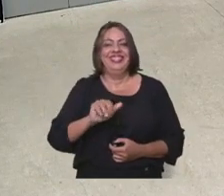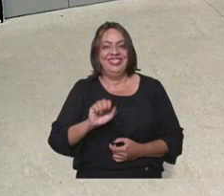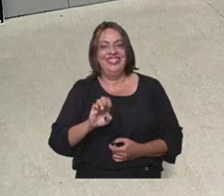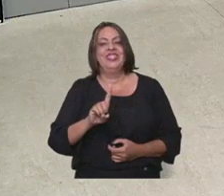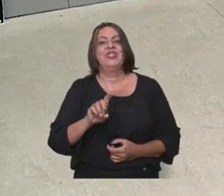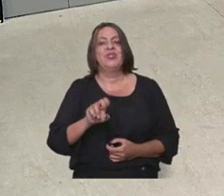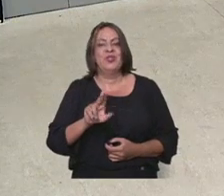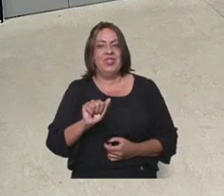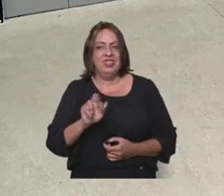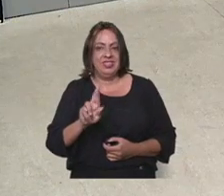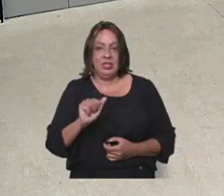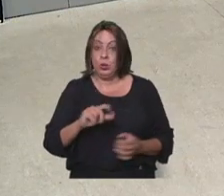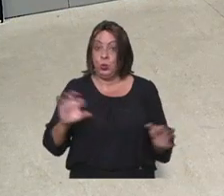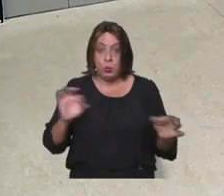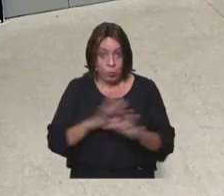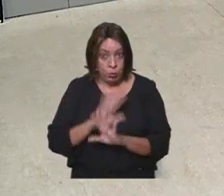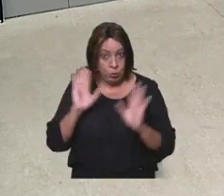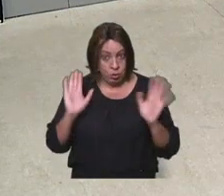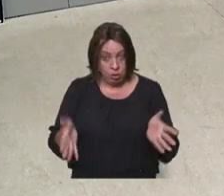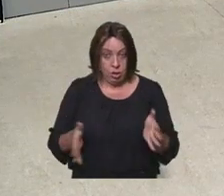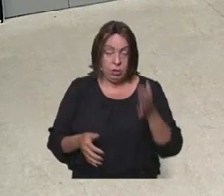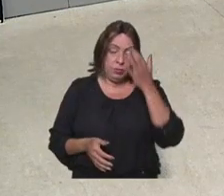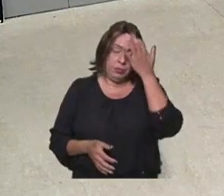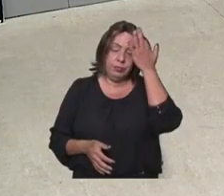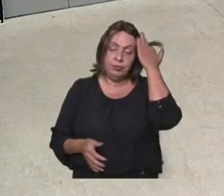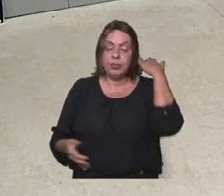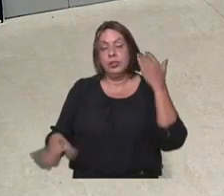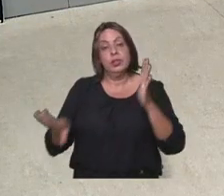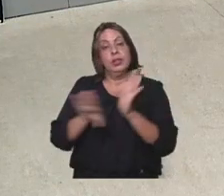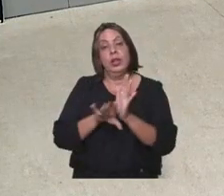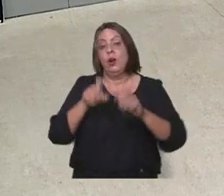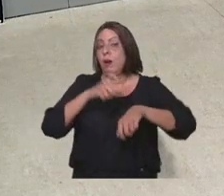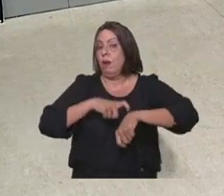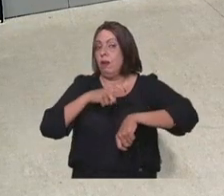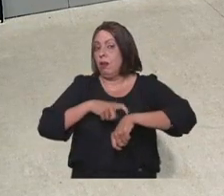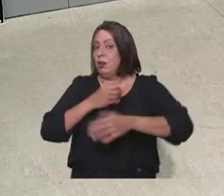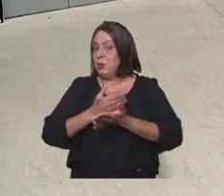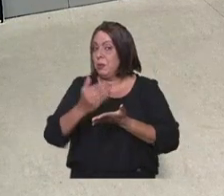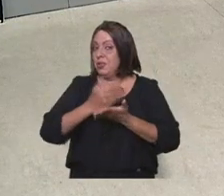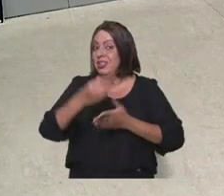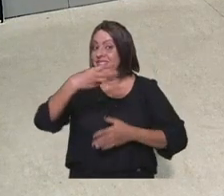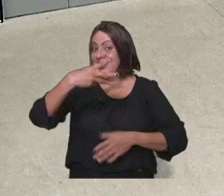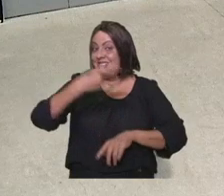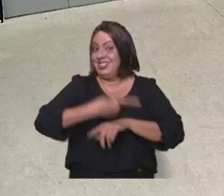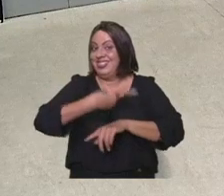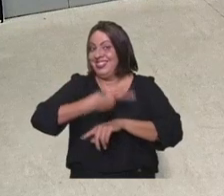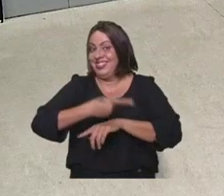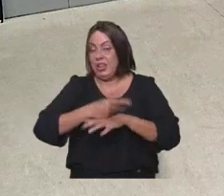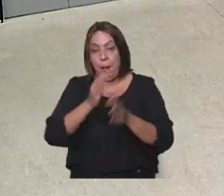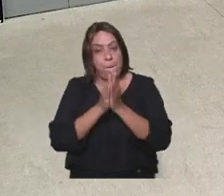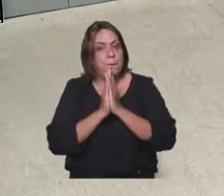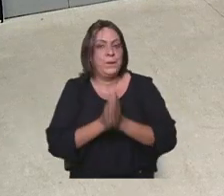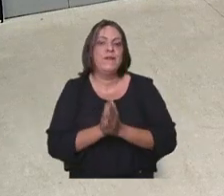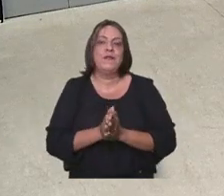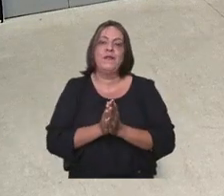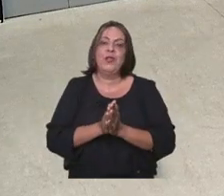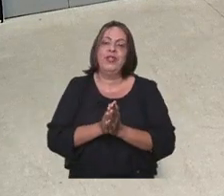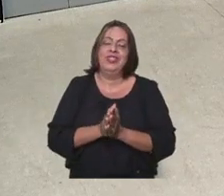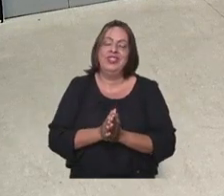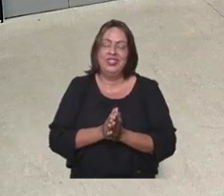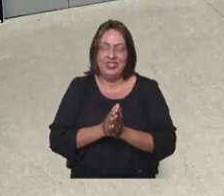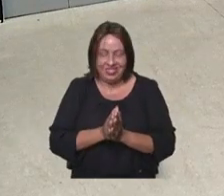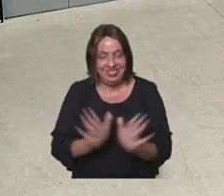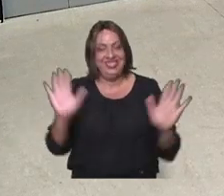Ó, tudo pronto por aqui. Chegou a hora da gente começar esse terceiro prêmio de hoje. Por favor, meninas, vamos